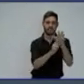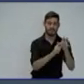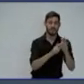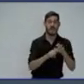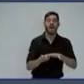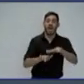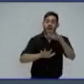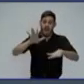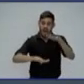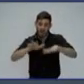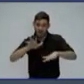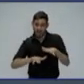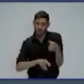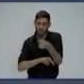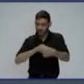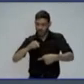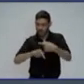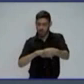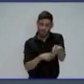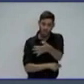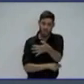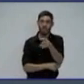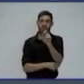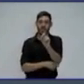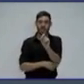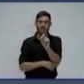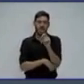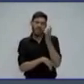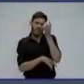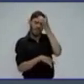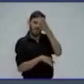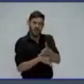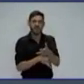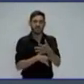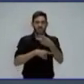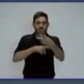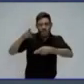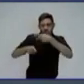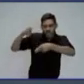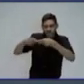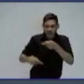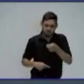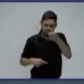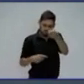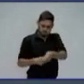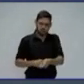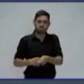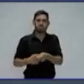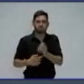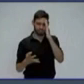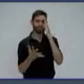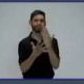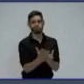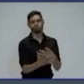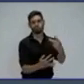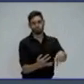vezes, as novas gerações são presas fáceis desses discursos autoritários.